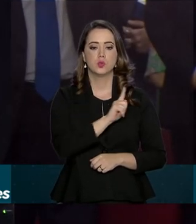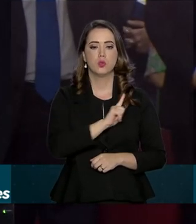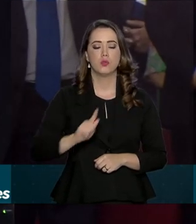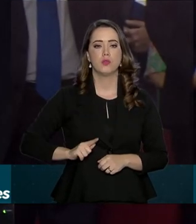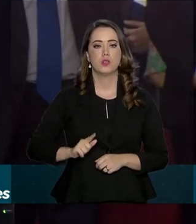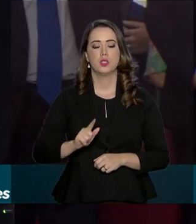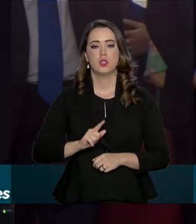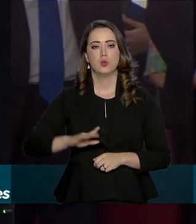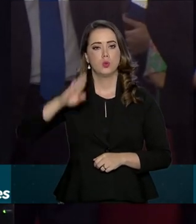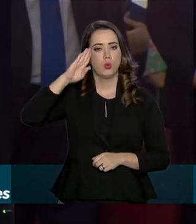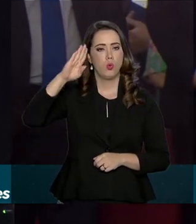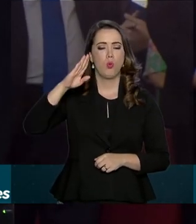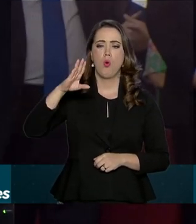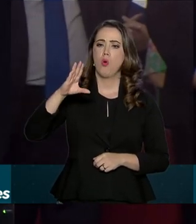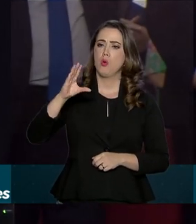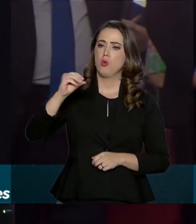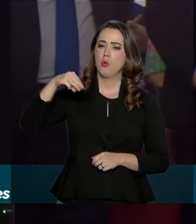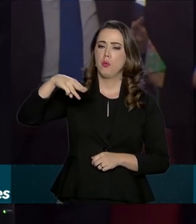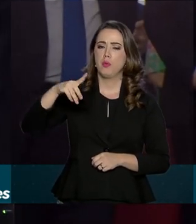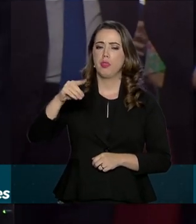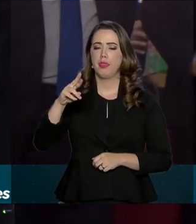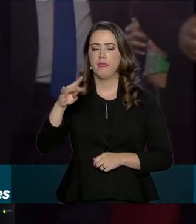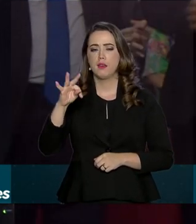comandante Moisés.